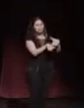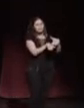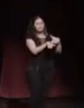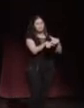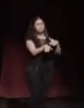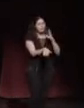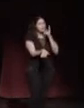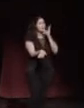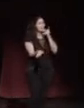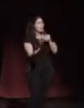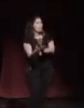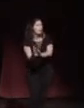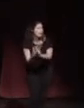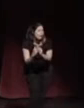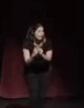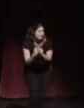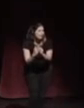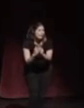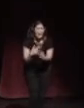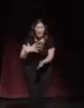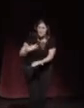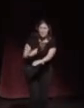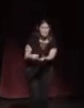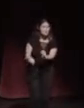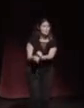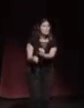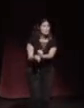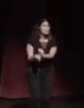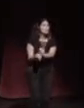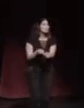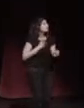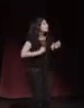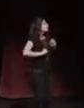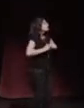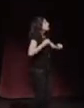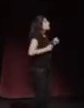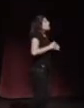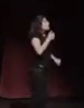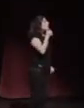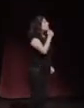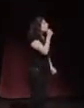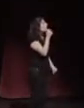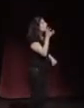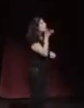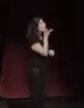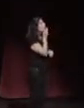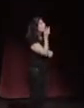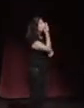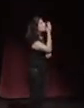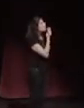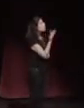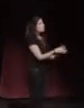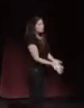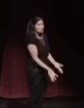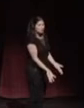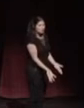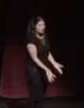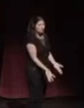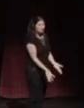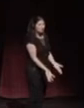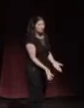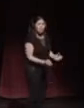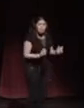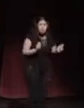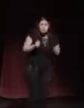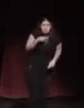esperando a angústia de demorar 3 horas para chegar onde ele estava, ao invés de perder meia